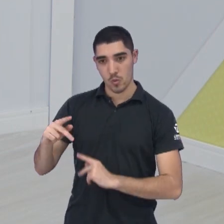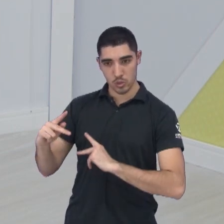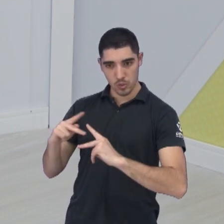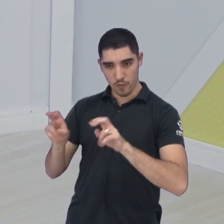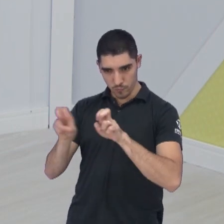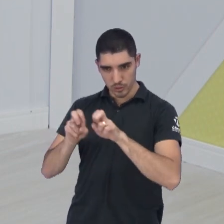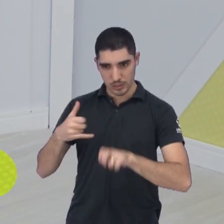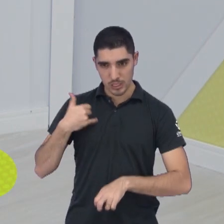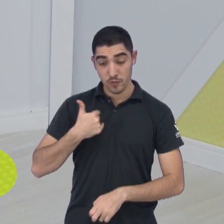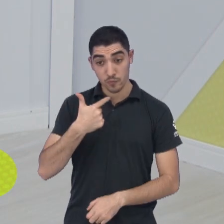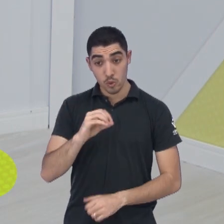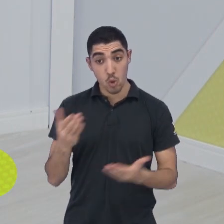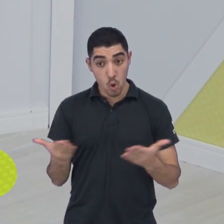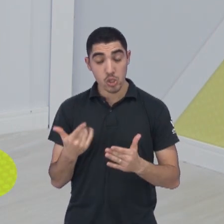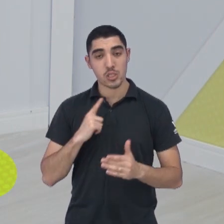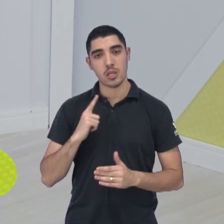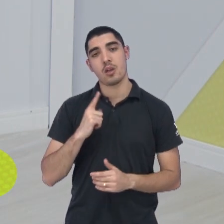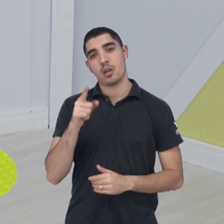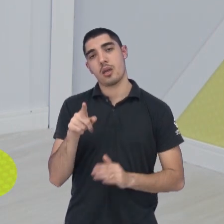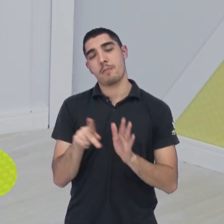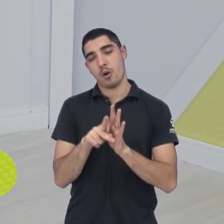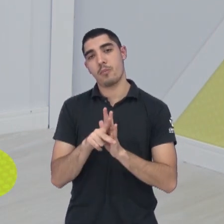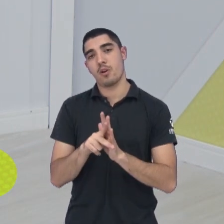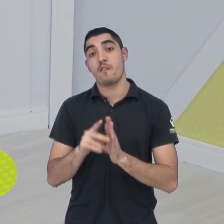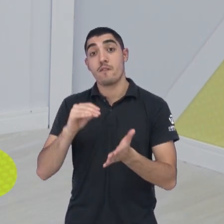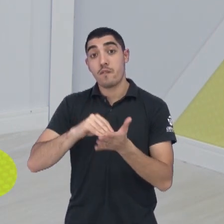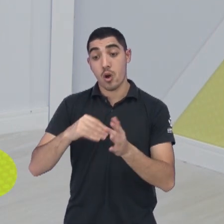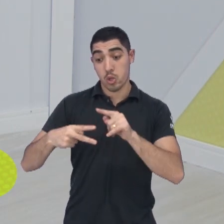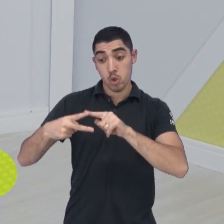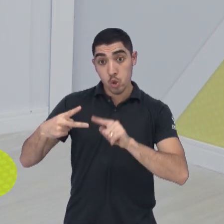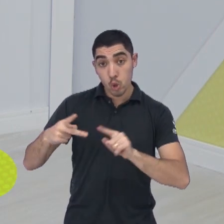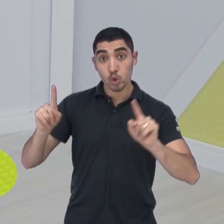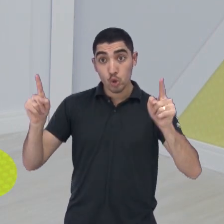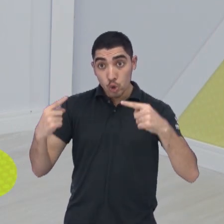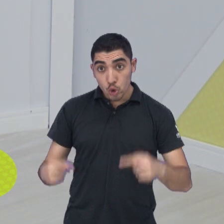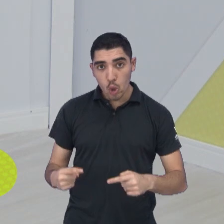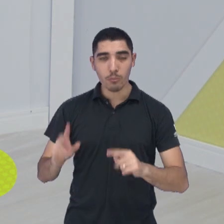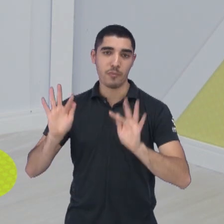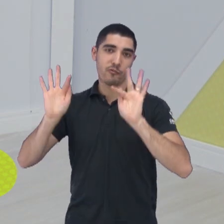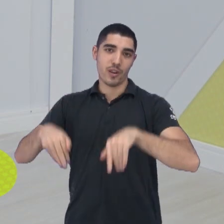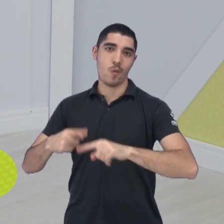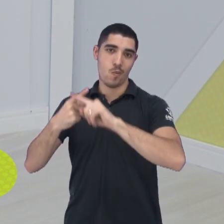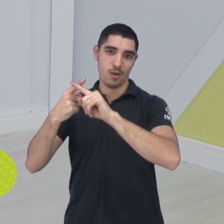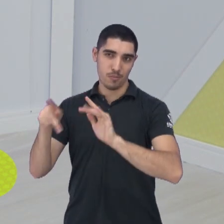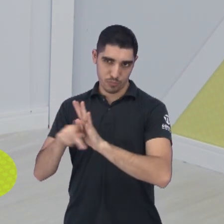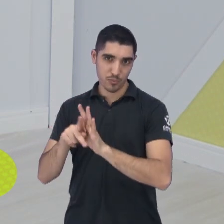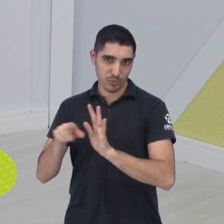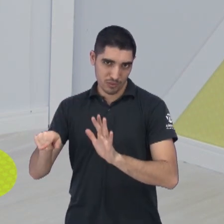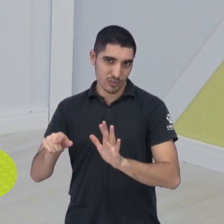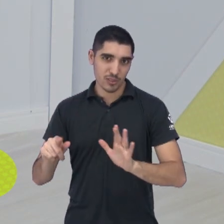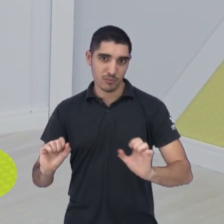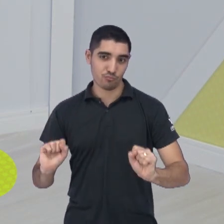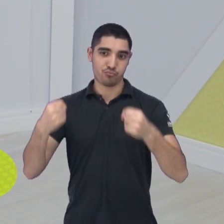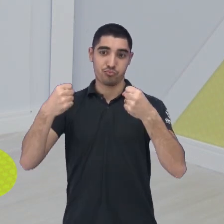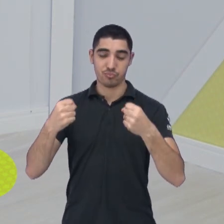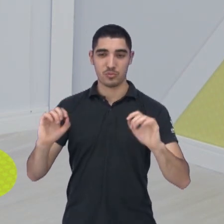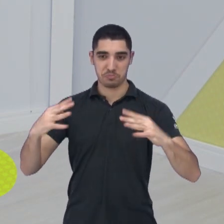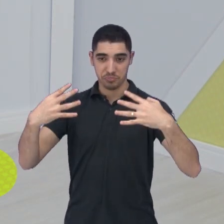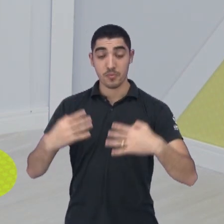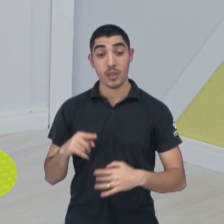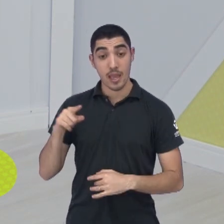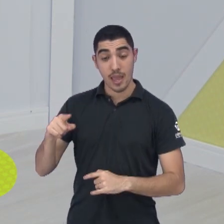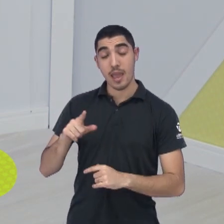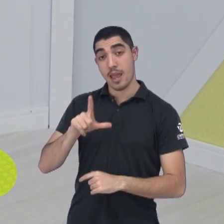quadra hoje pela penúltima rodada da primeira fase da Talentos LNF, que é sempre legal a gente dizer que é a Liga Nacional